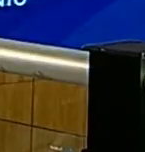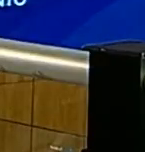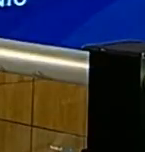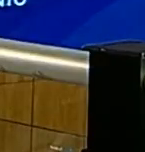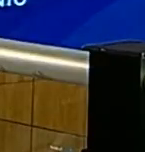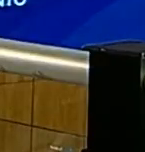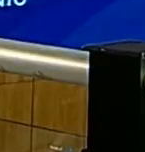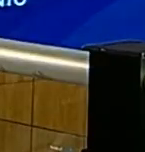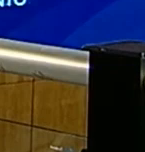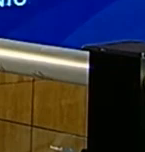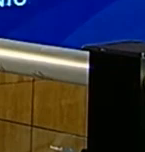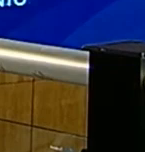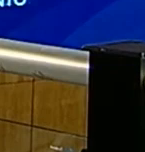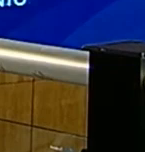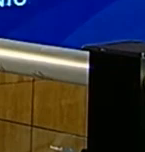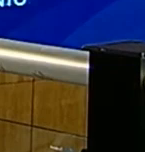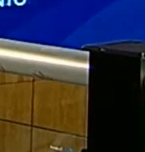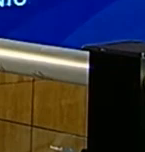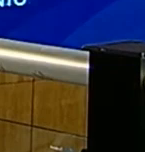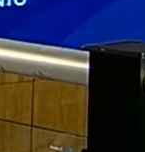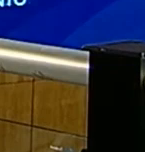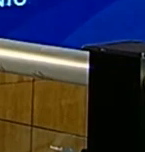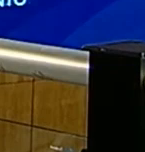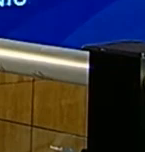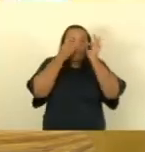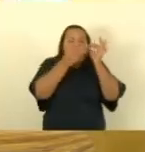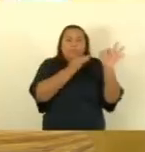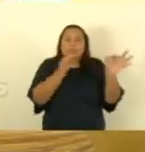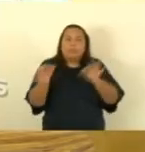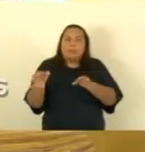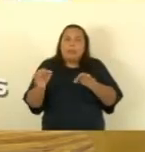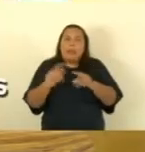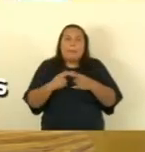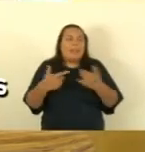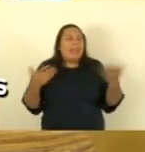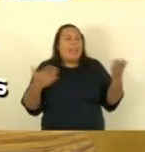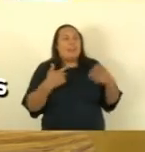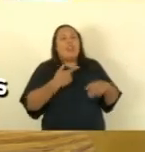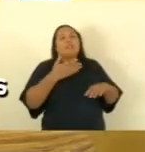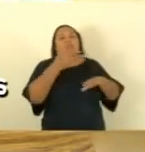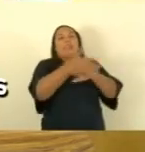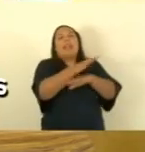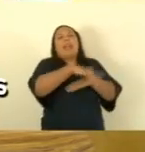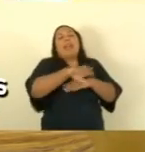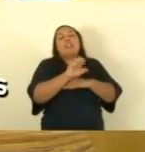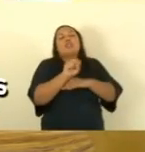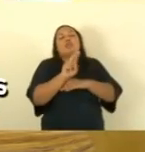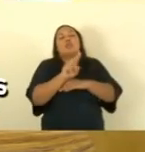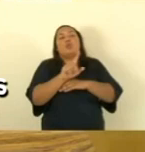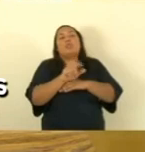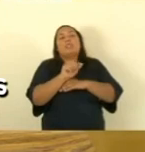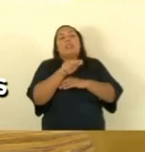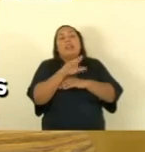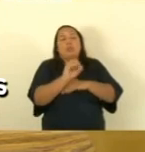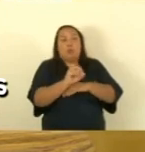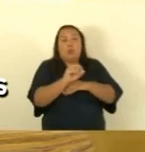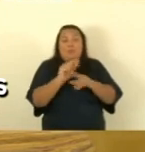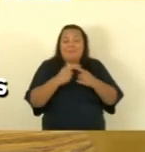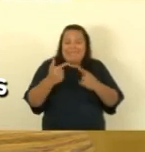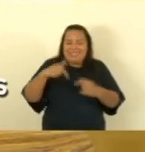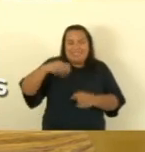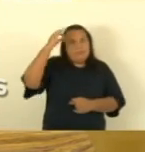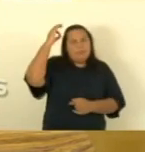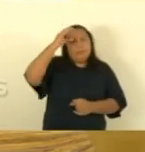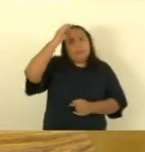Terra, em áreas consideradas da empresa Suzano. Agora foram para a área da Suzano. Só que o Estado do Espírito